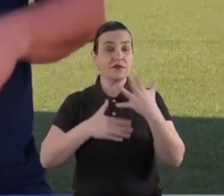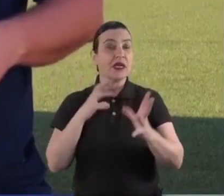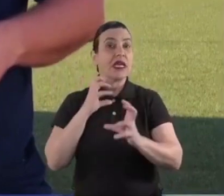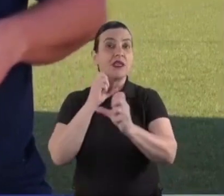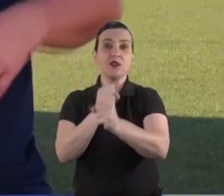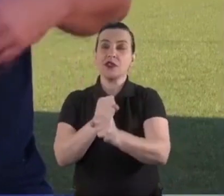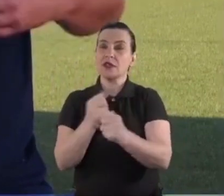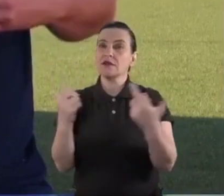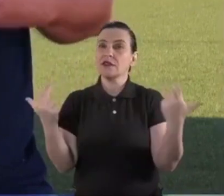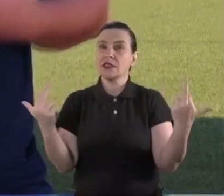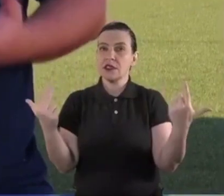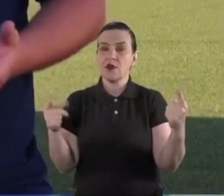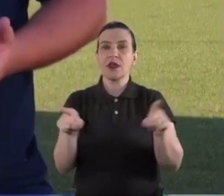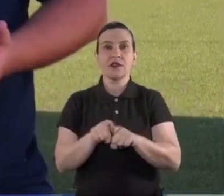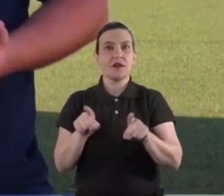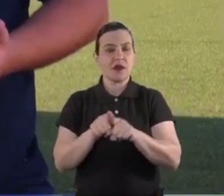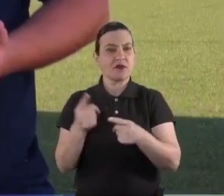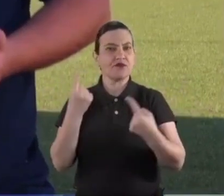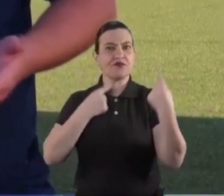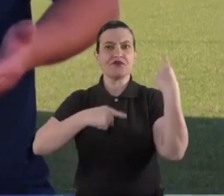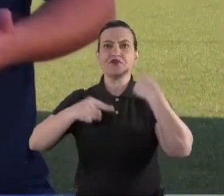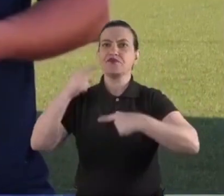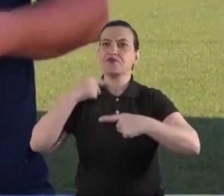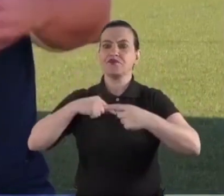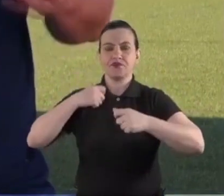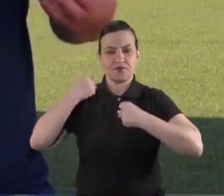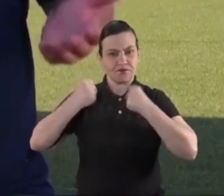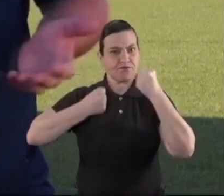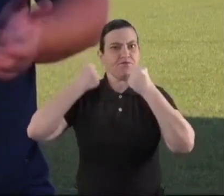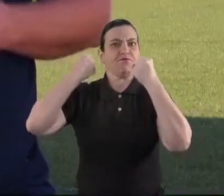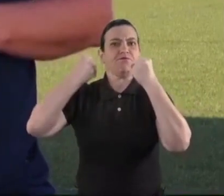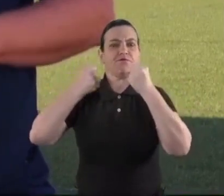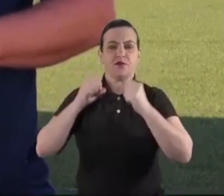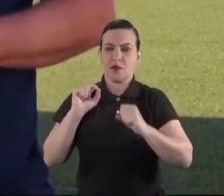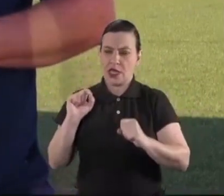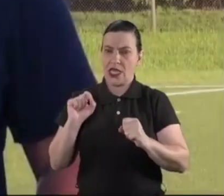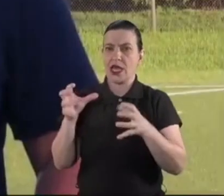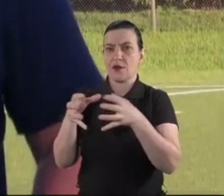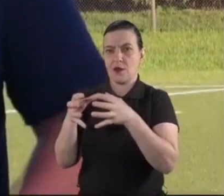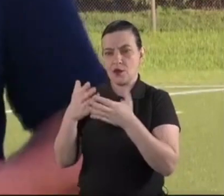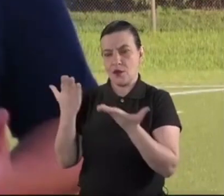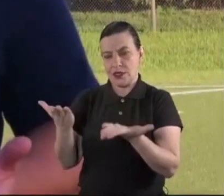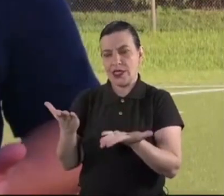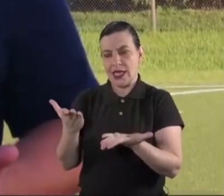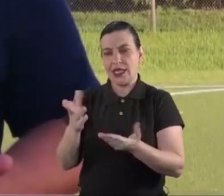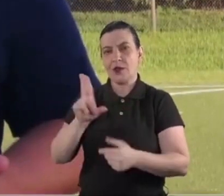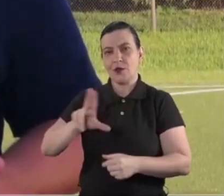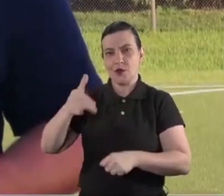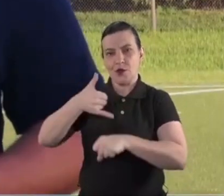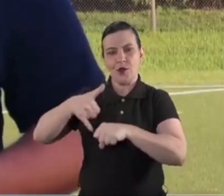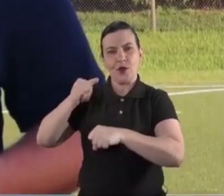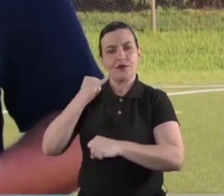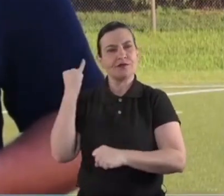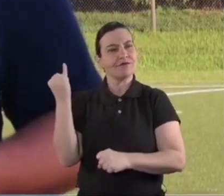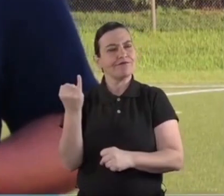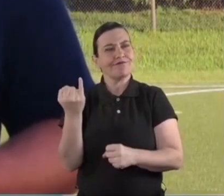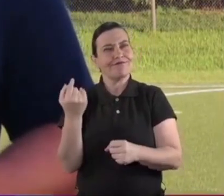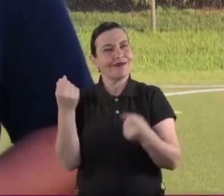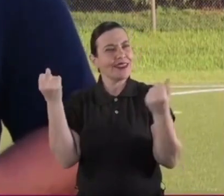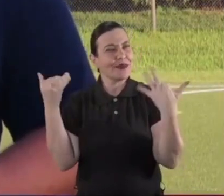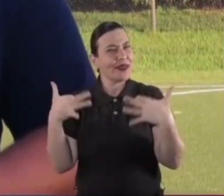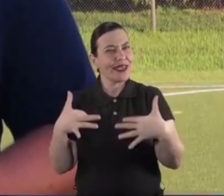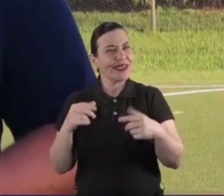foram similares, com ganhos importantes de rendimento no grupo que utilizou o óleo essencial. Quais seriam as explicações para esse